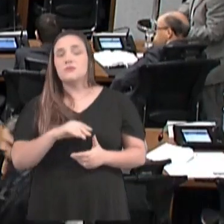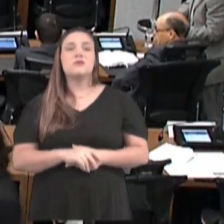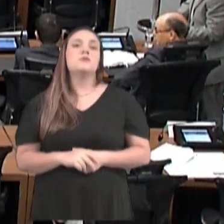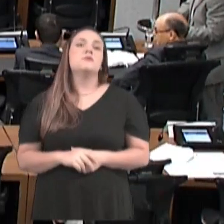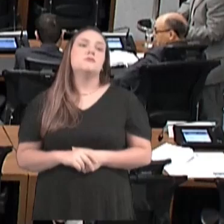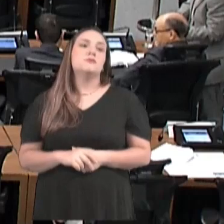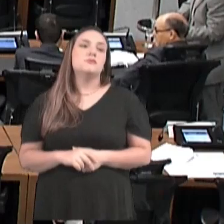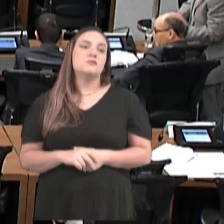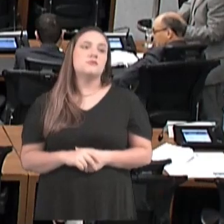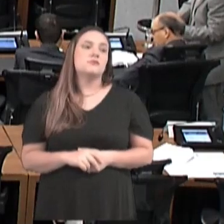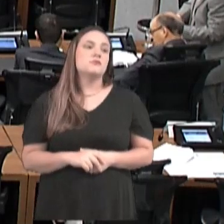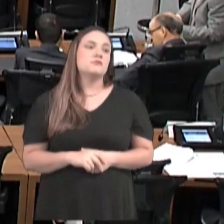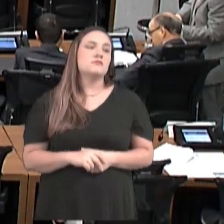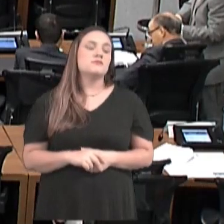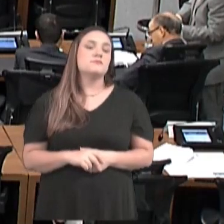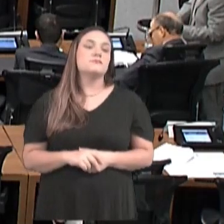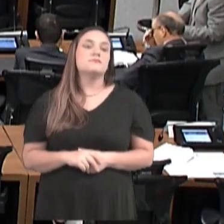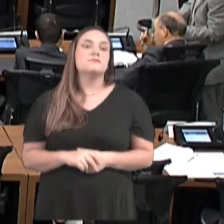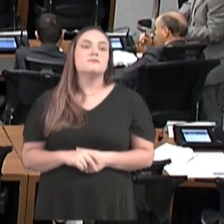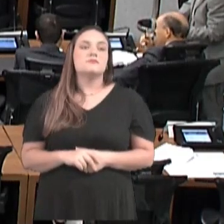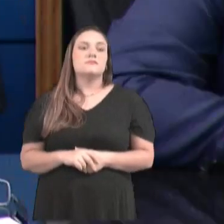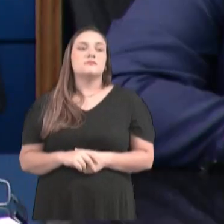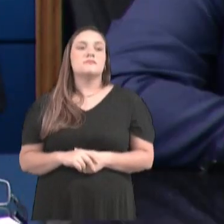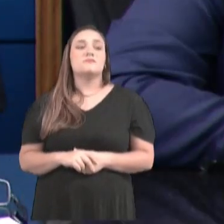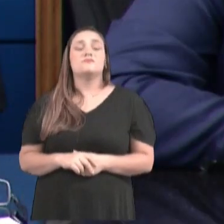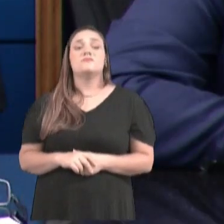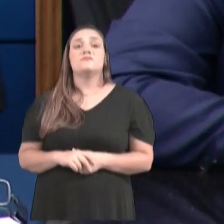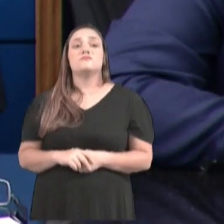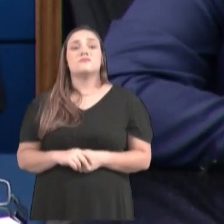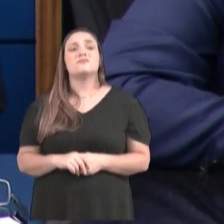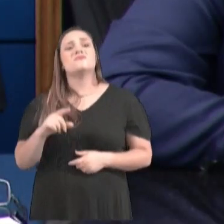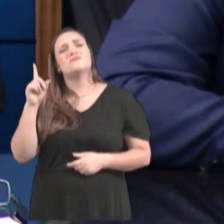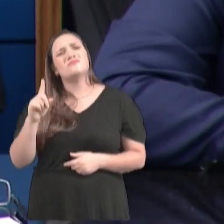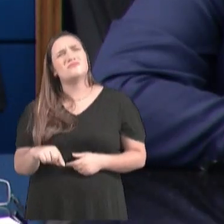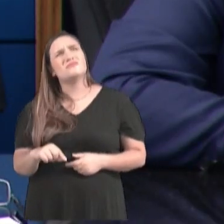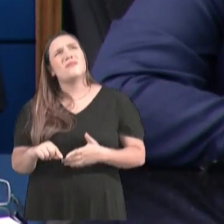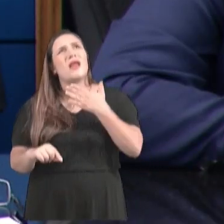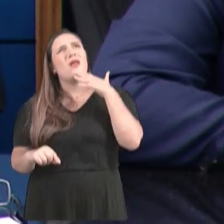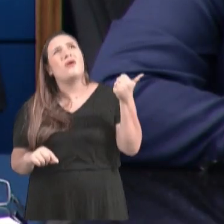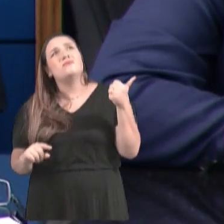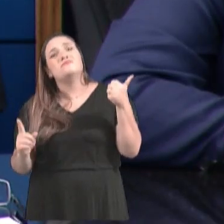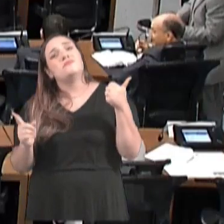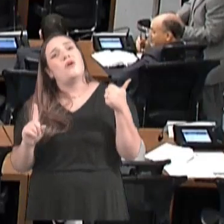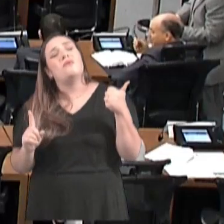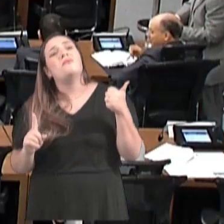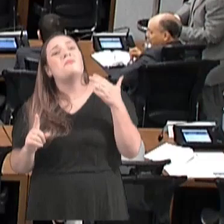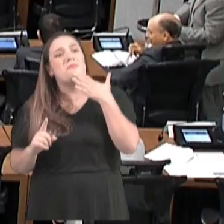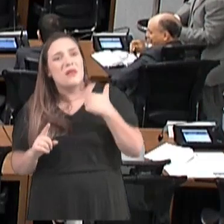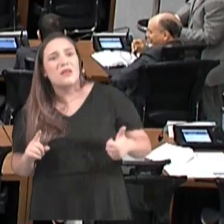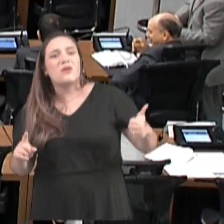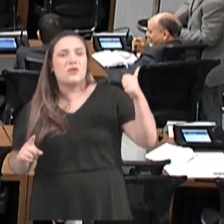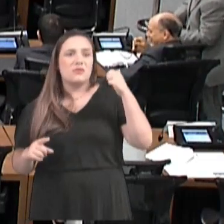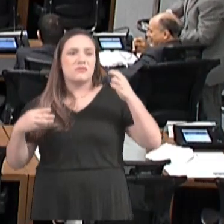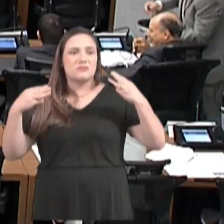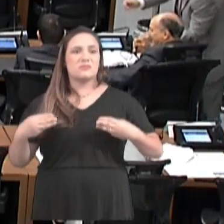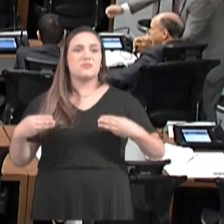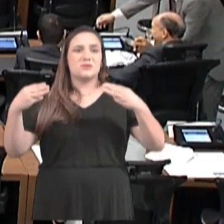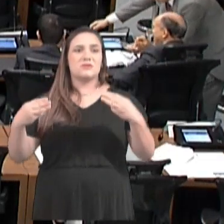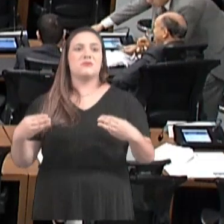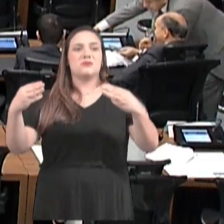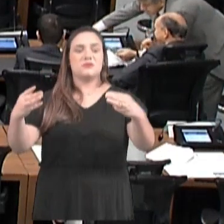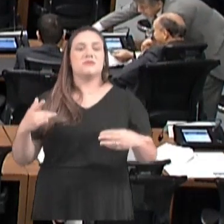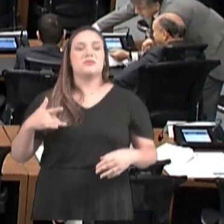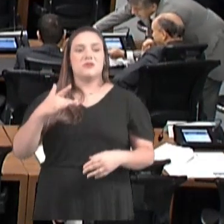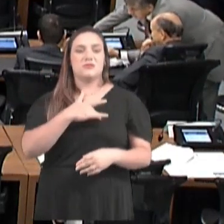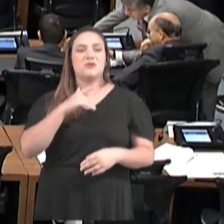presidente, reconhecidamente, se não o melhor, mas talvez um dos melhores ministros da saúde